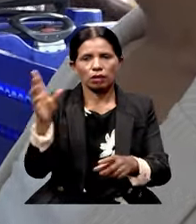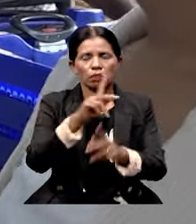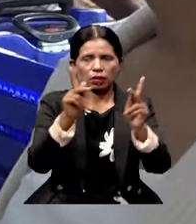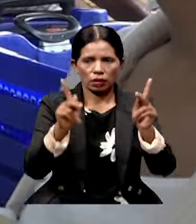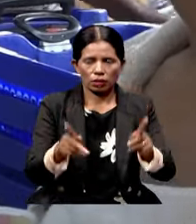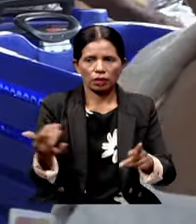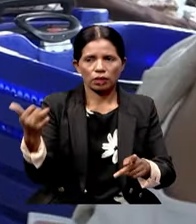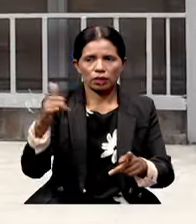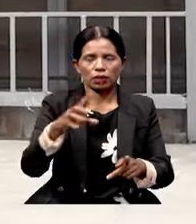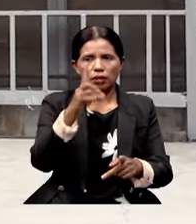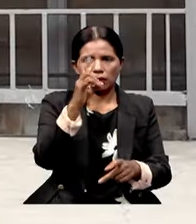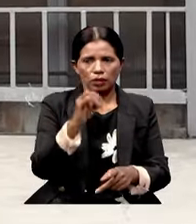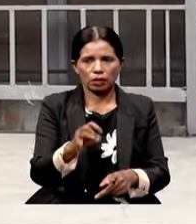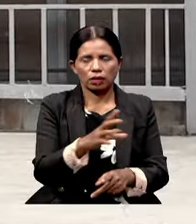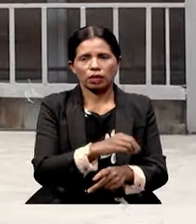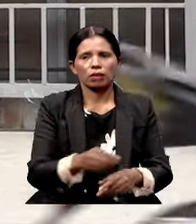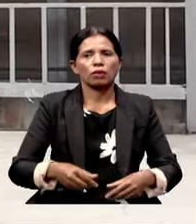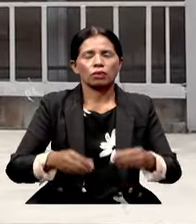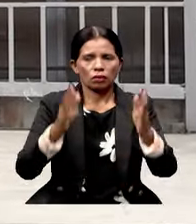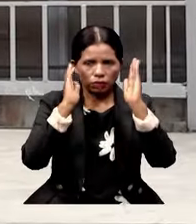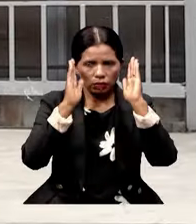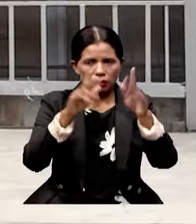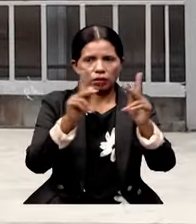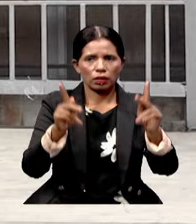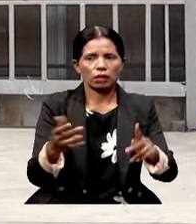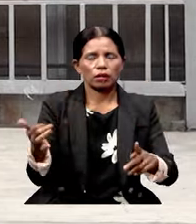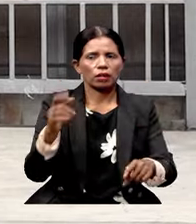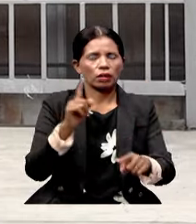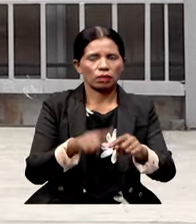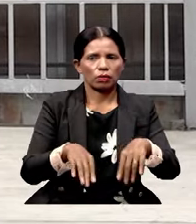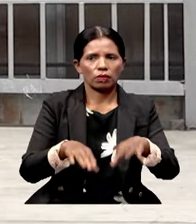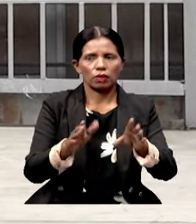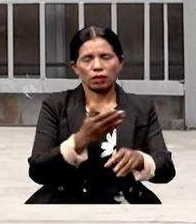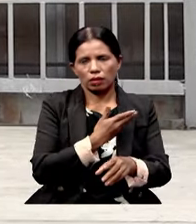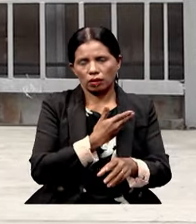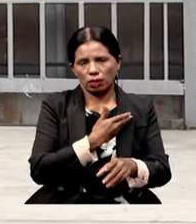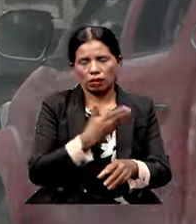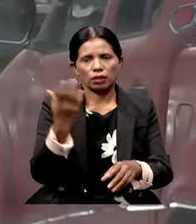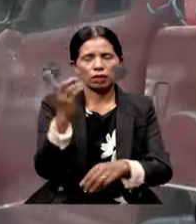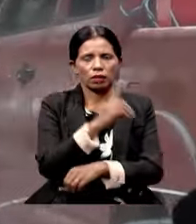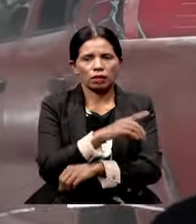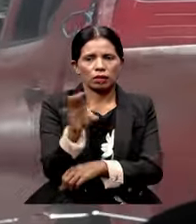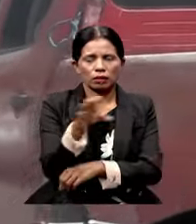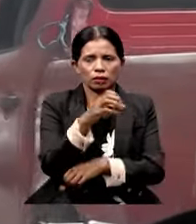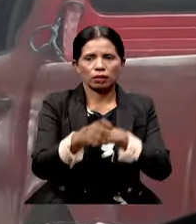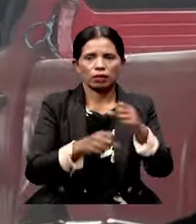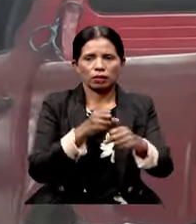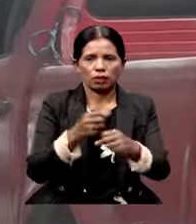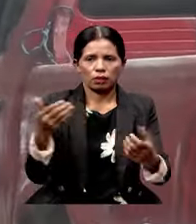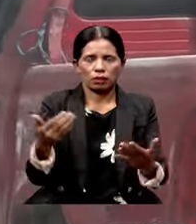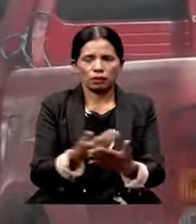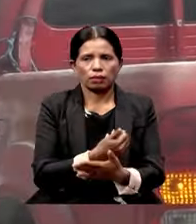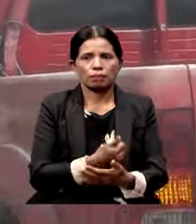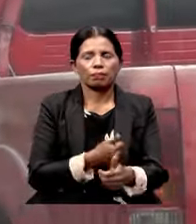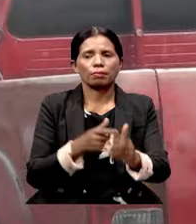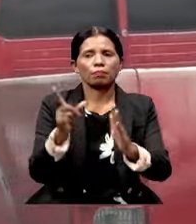distribuidor Sira e a capital dele, onde foi atenção balosa Sira, a tua labela manipula Folensa San e a Loro Natal no Tinanfon.